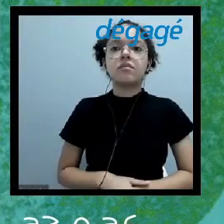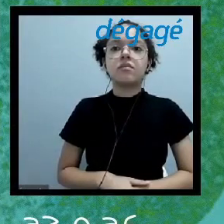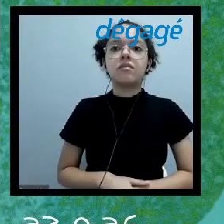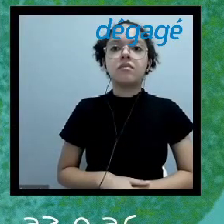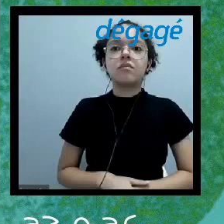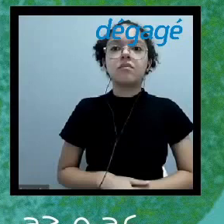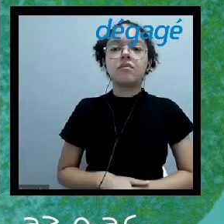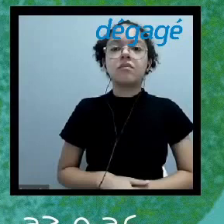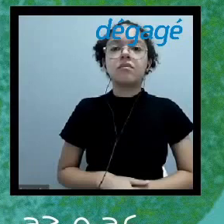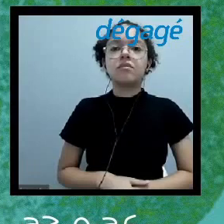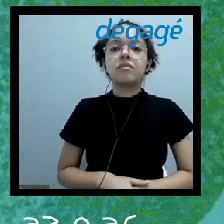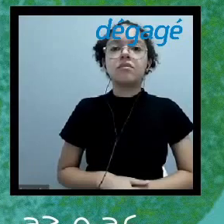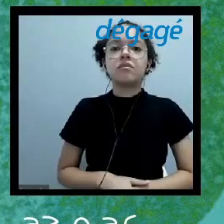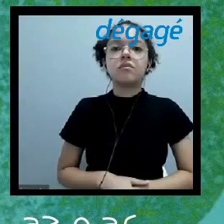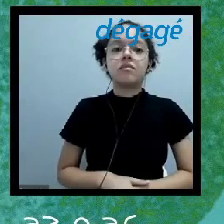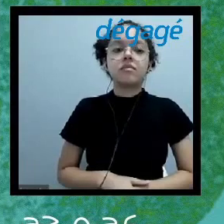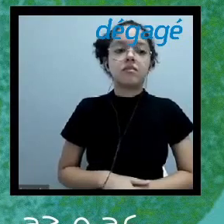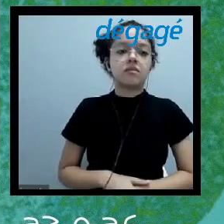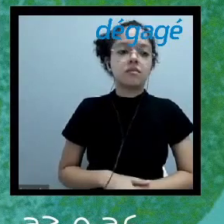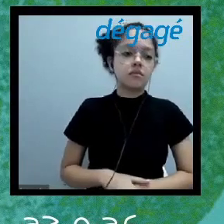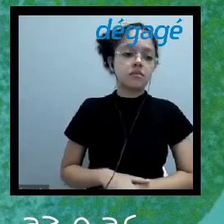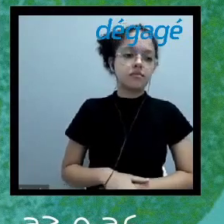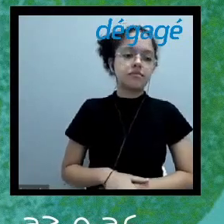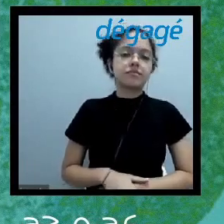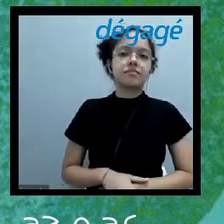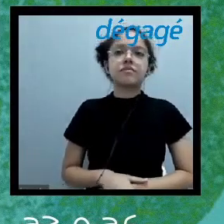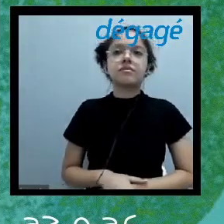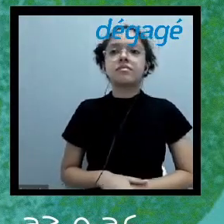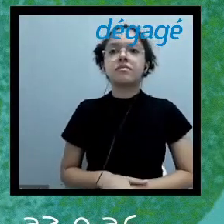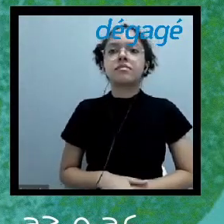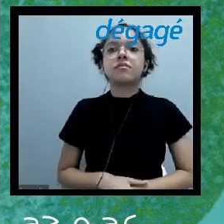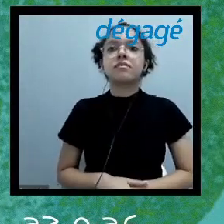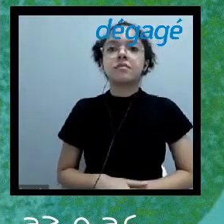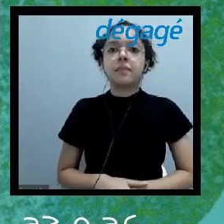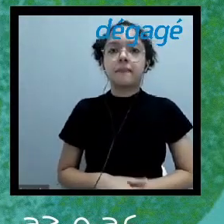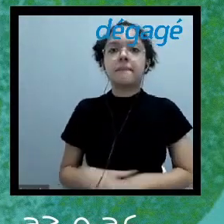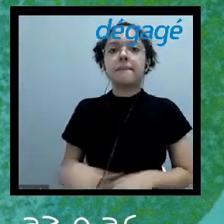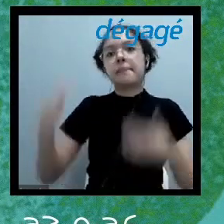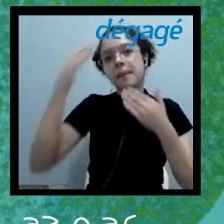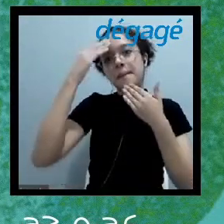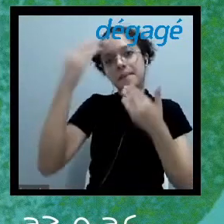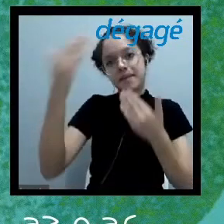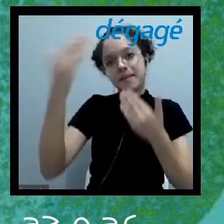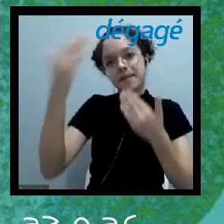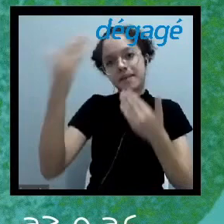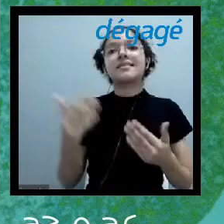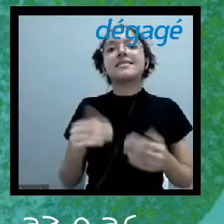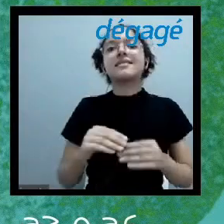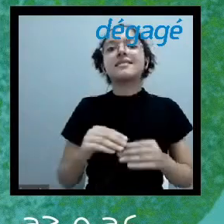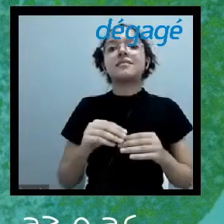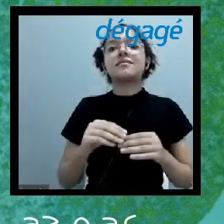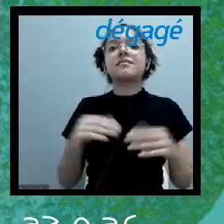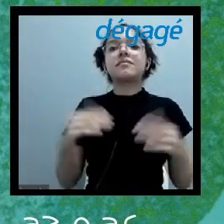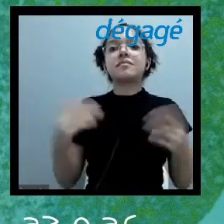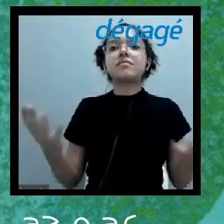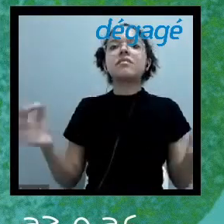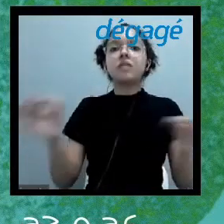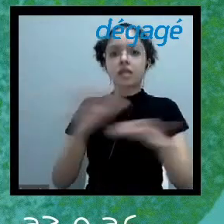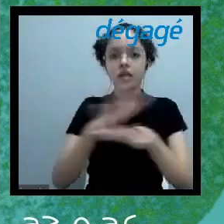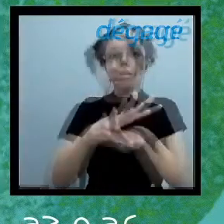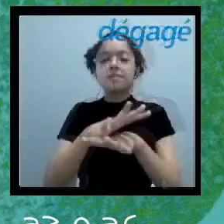É, porque deu uma falhada, não sabia se ainda estava falando. Foi. Obrigado. Pessoal, eu termino aqui meu trabalho